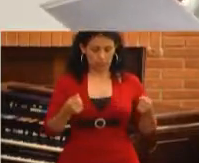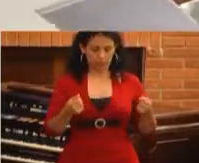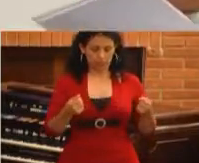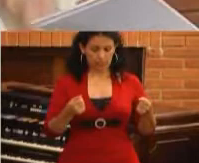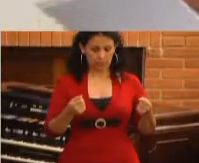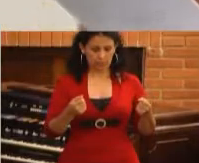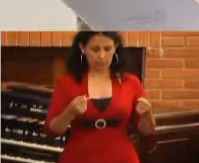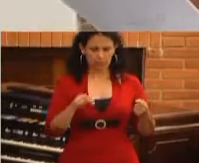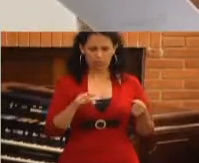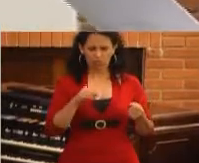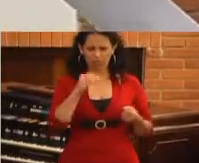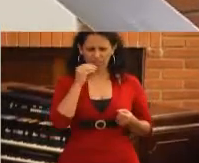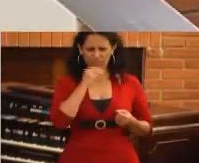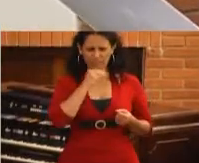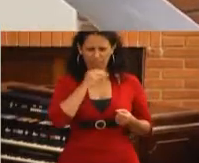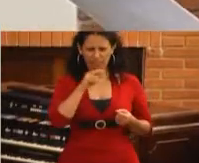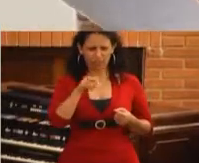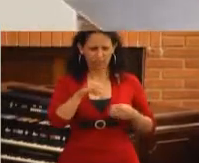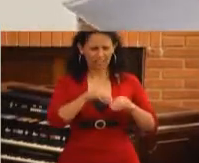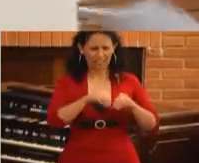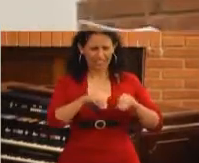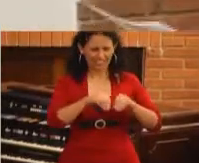alicerces de areia.